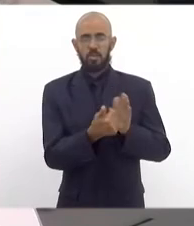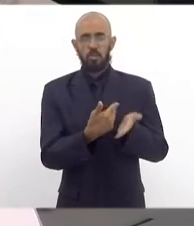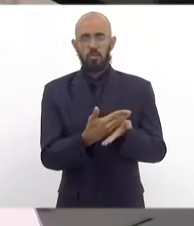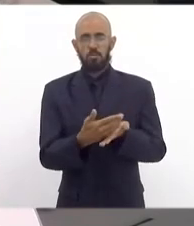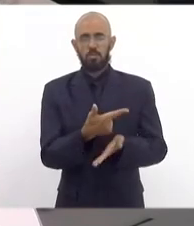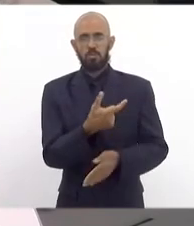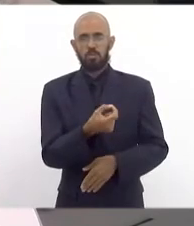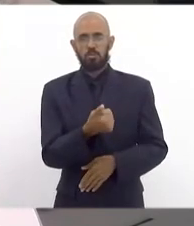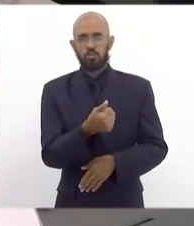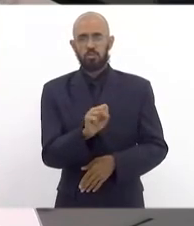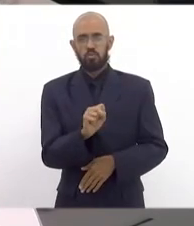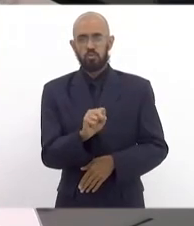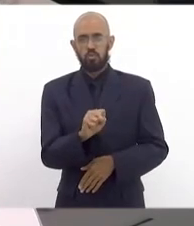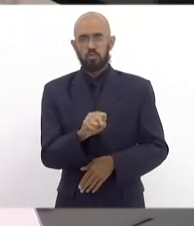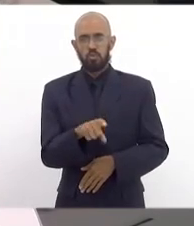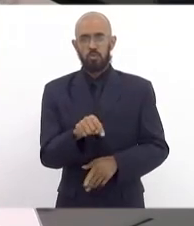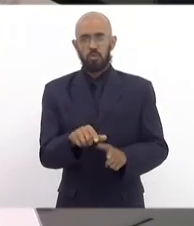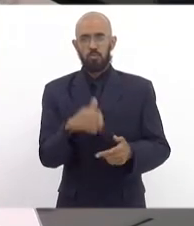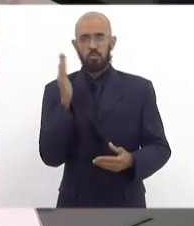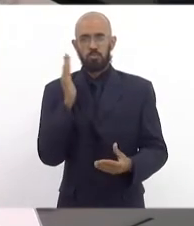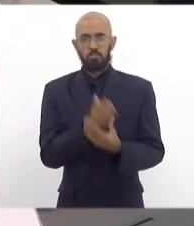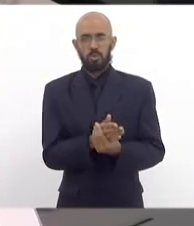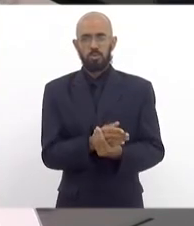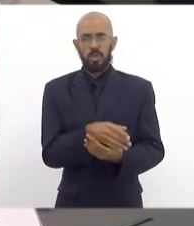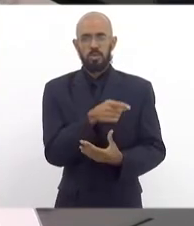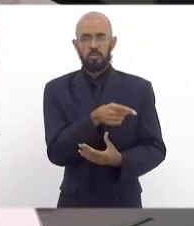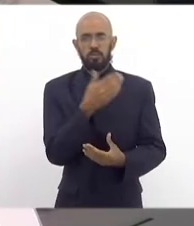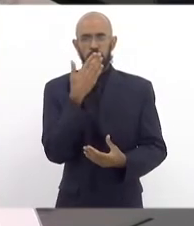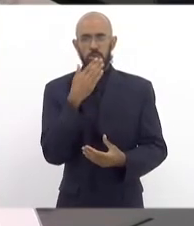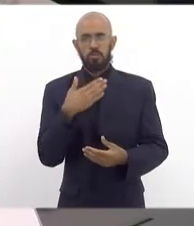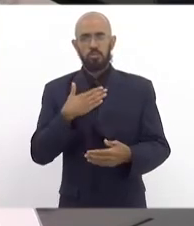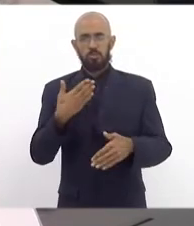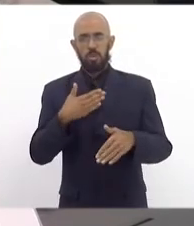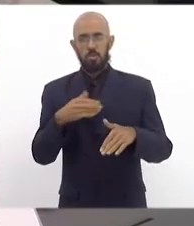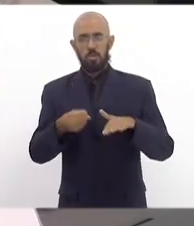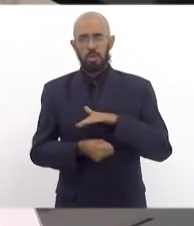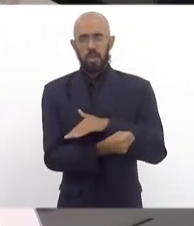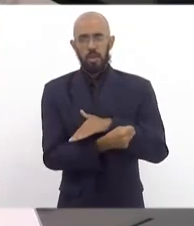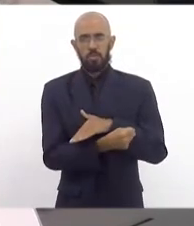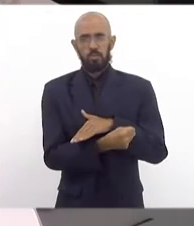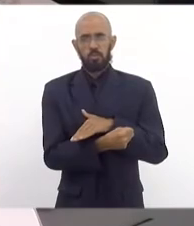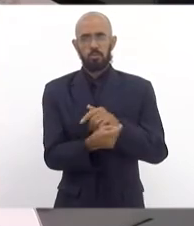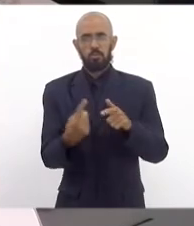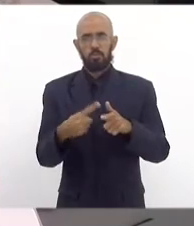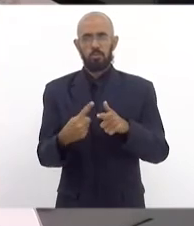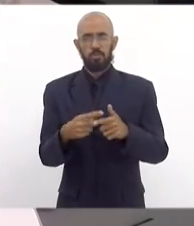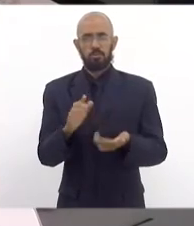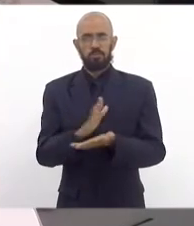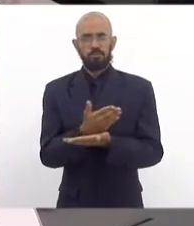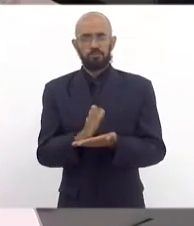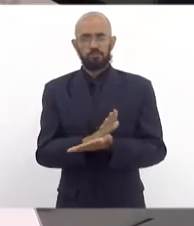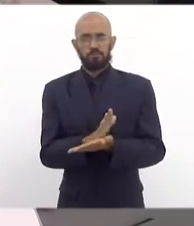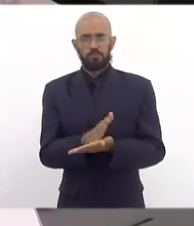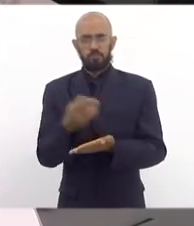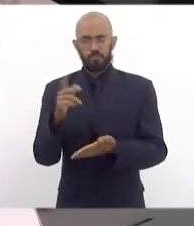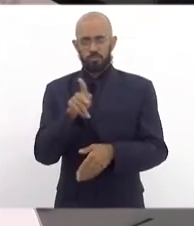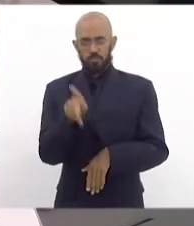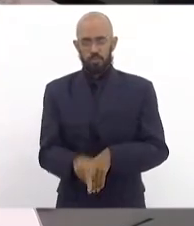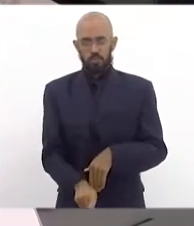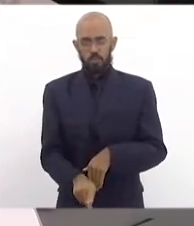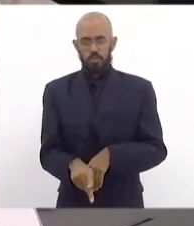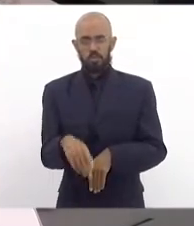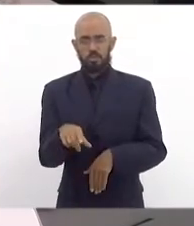com uma ação pedindo o meu mandato não é porque algumas pessoas esse setor que são